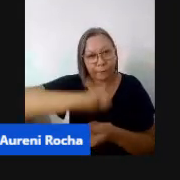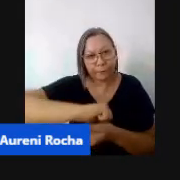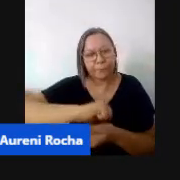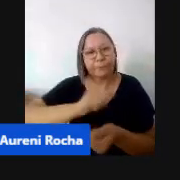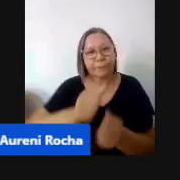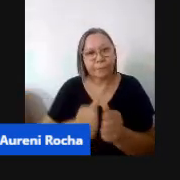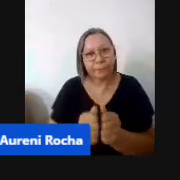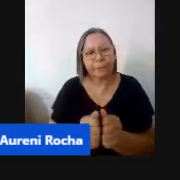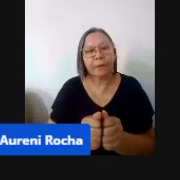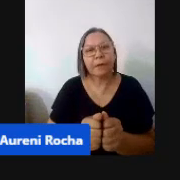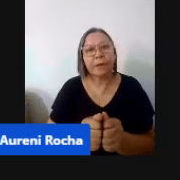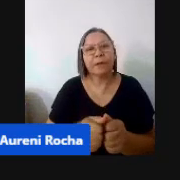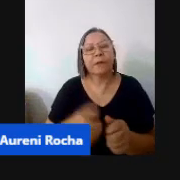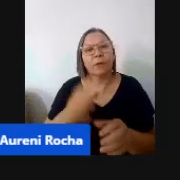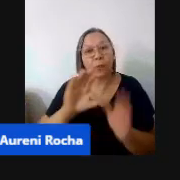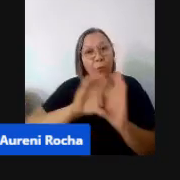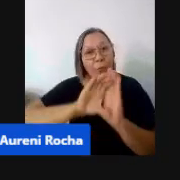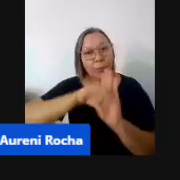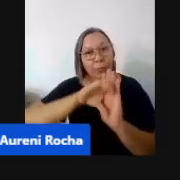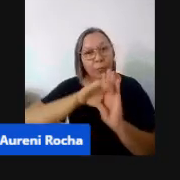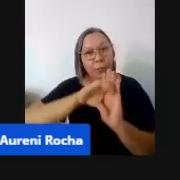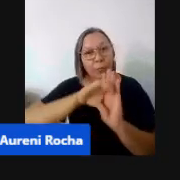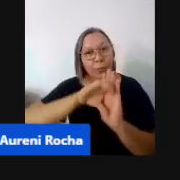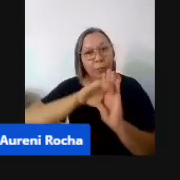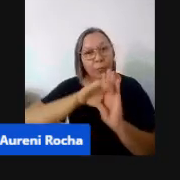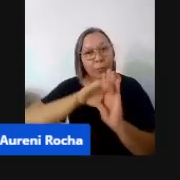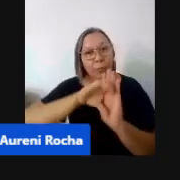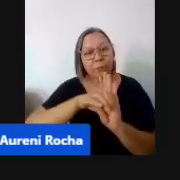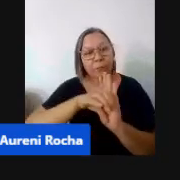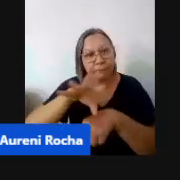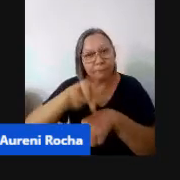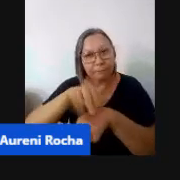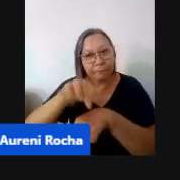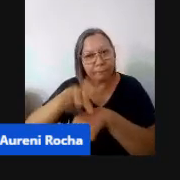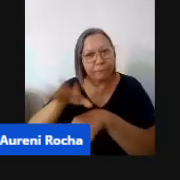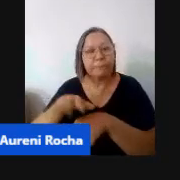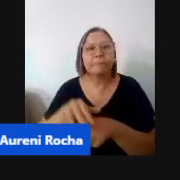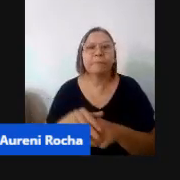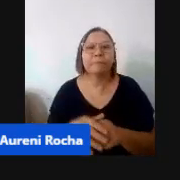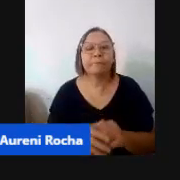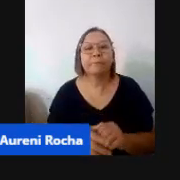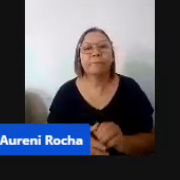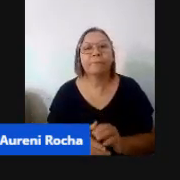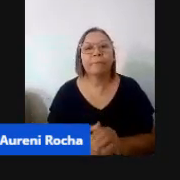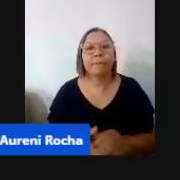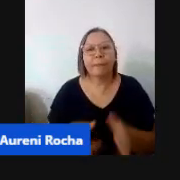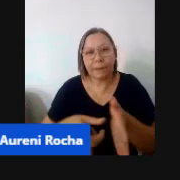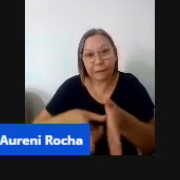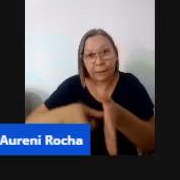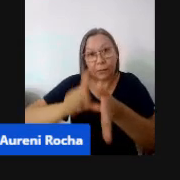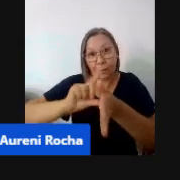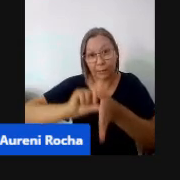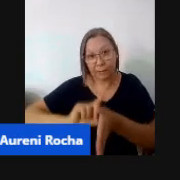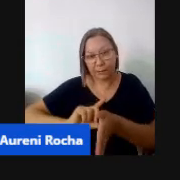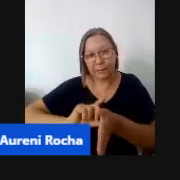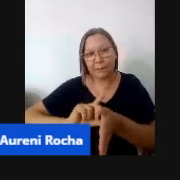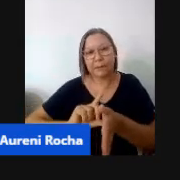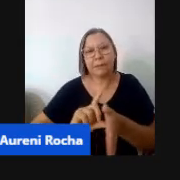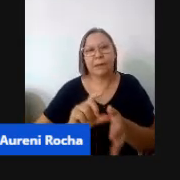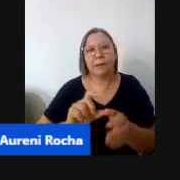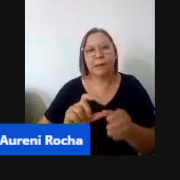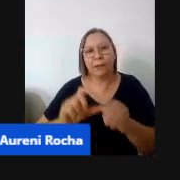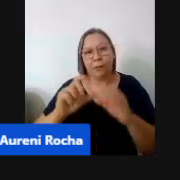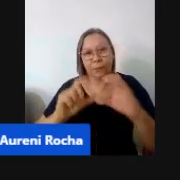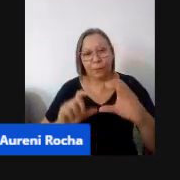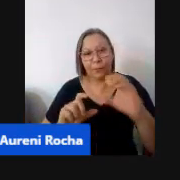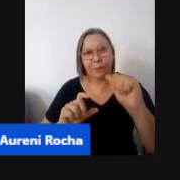nas redes sociais. Então vocês têm aqui o antes do Canva e eu vou mostrar agora